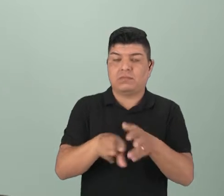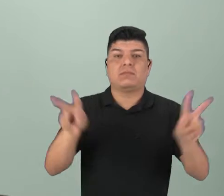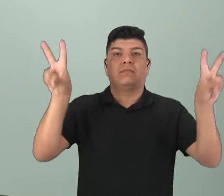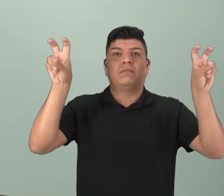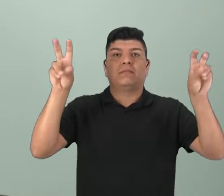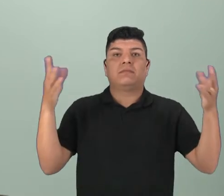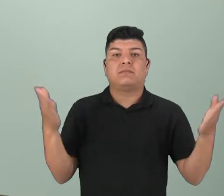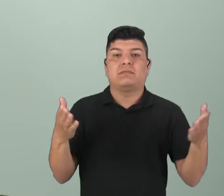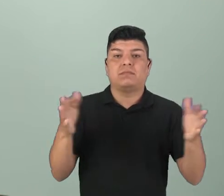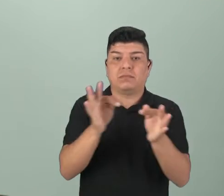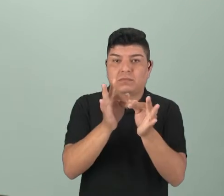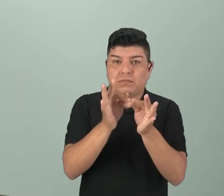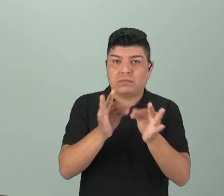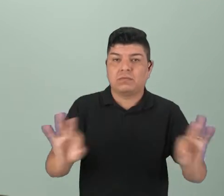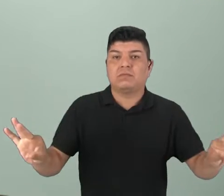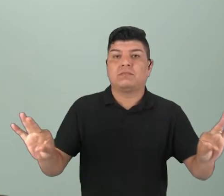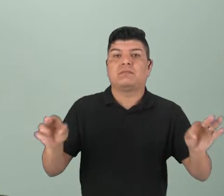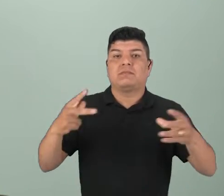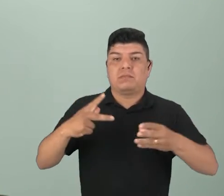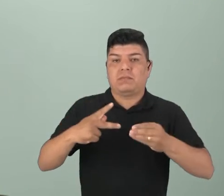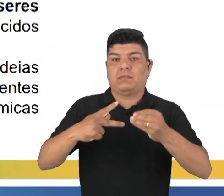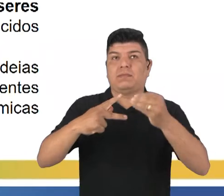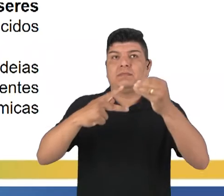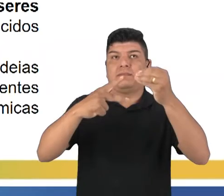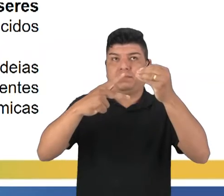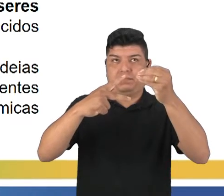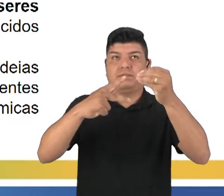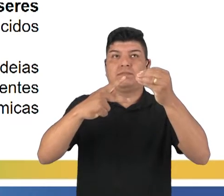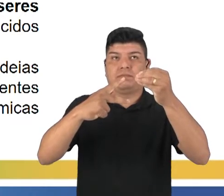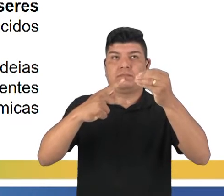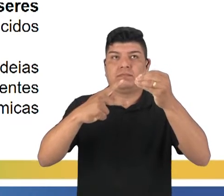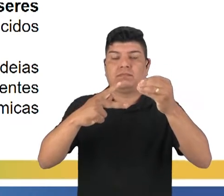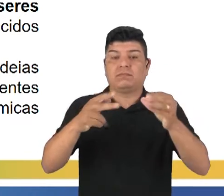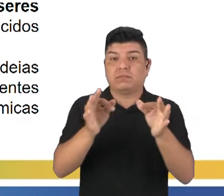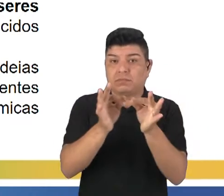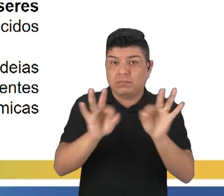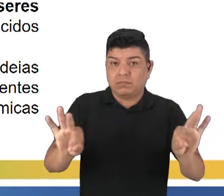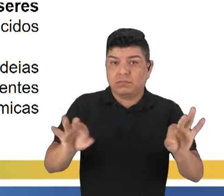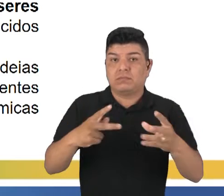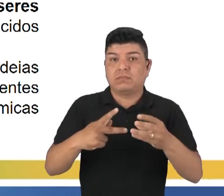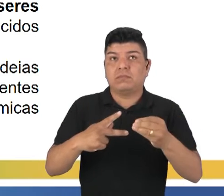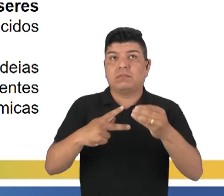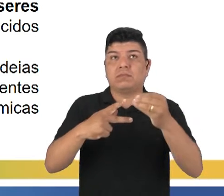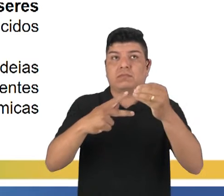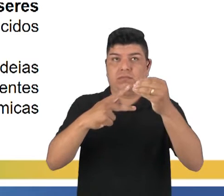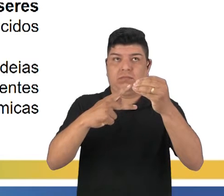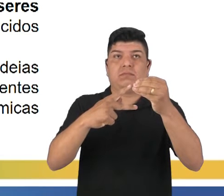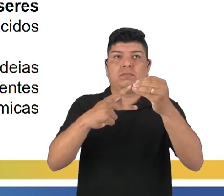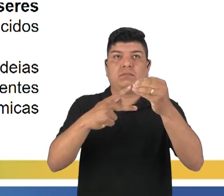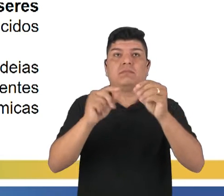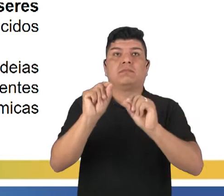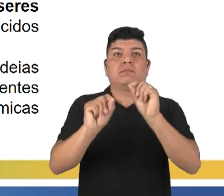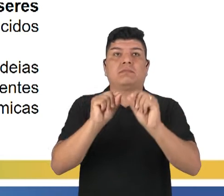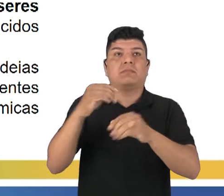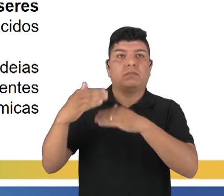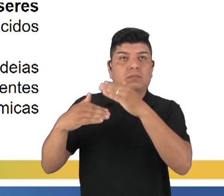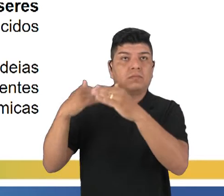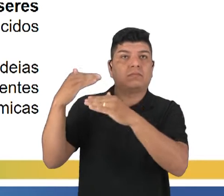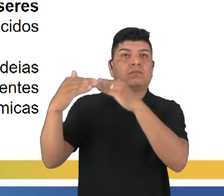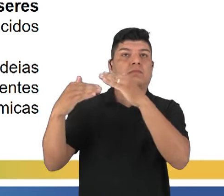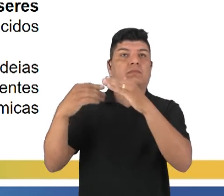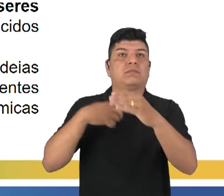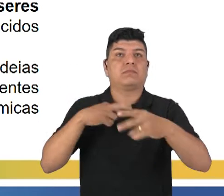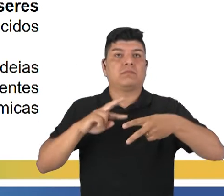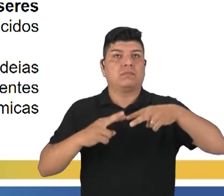proteínas. Bom, a síntese proteica é um mecanismo de produção de proteínas, né? Através dessa